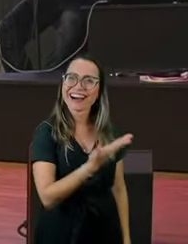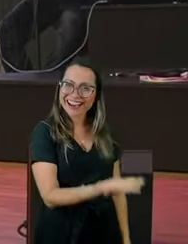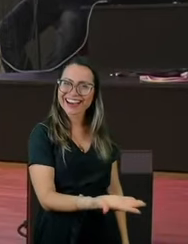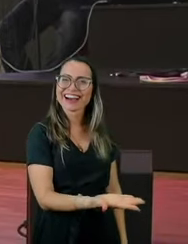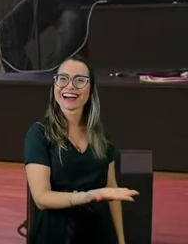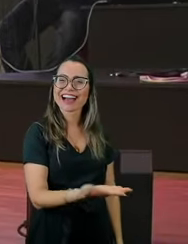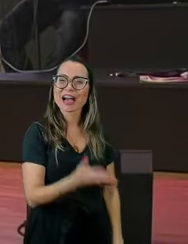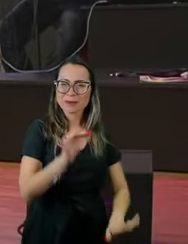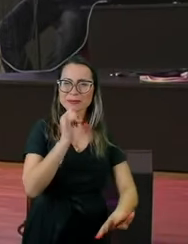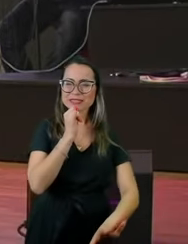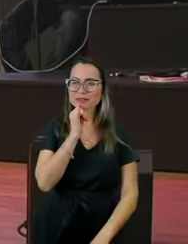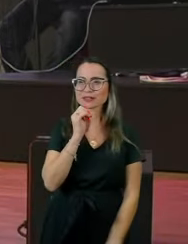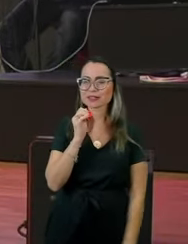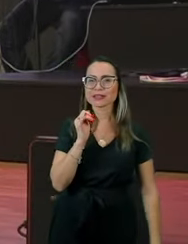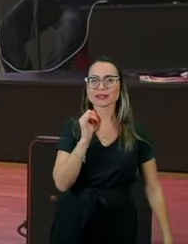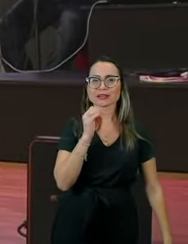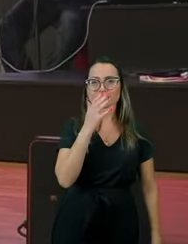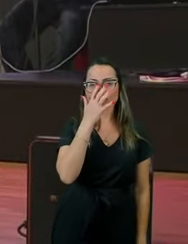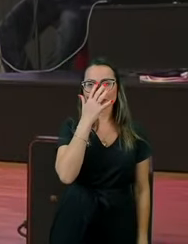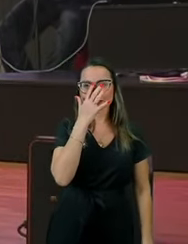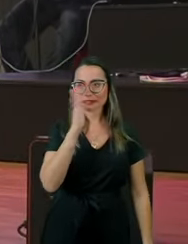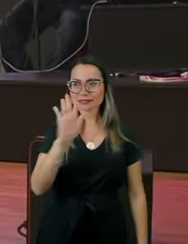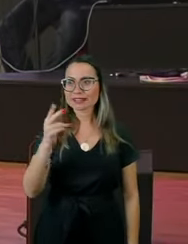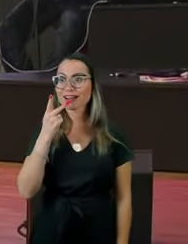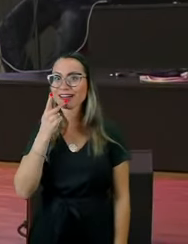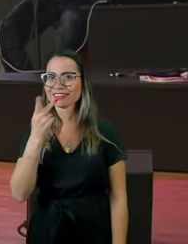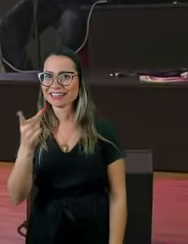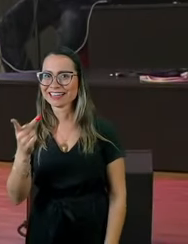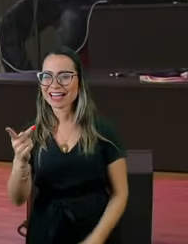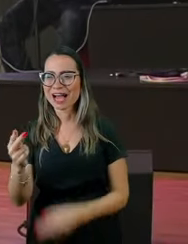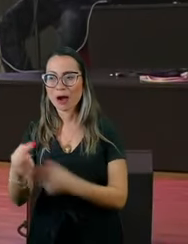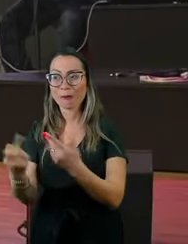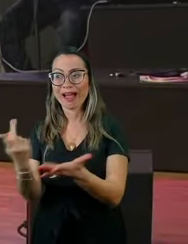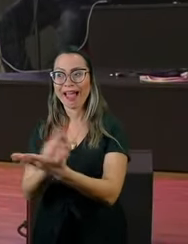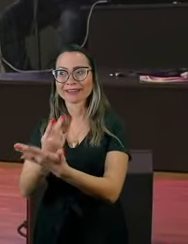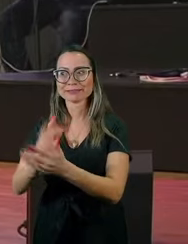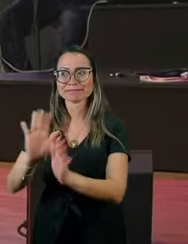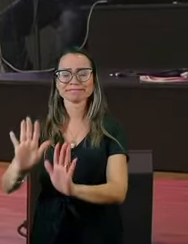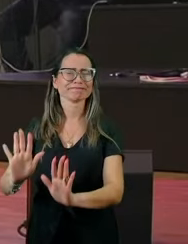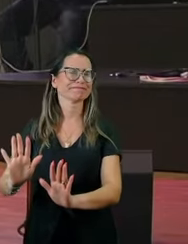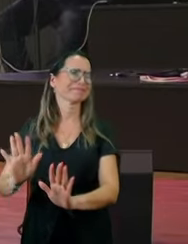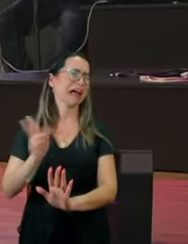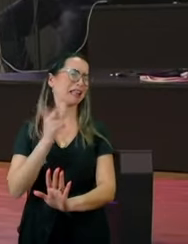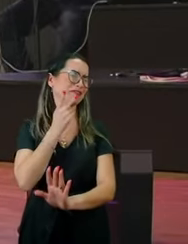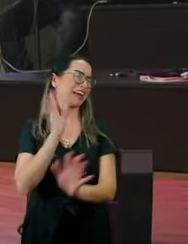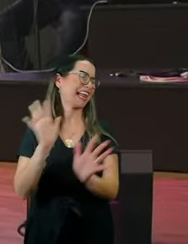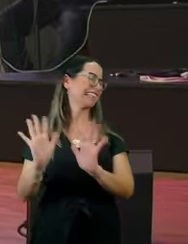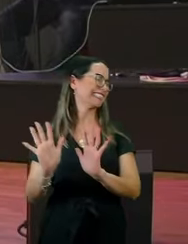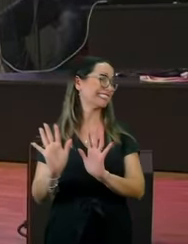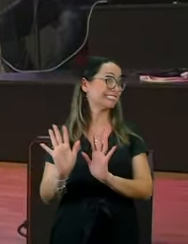Quando ela vai falar uma gafa, ela dá uma assim, ó, não fala isso aqui agora. Ela põe o adaptador.